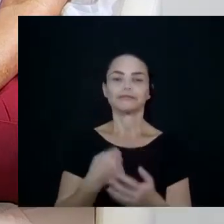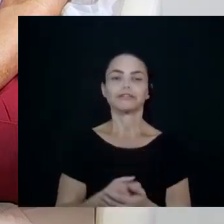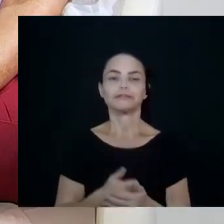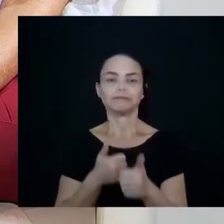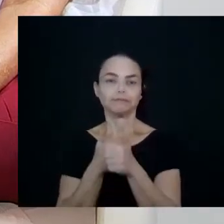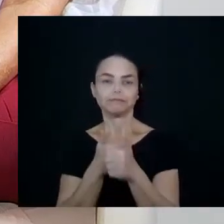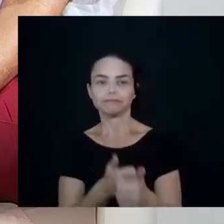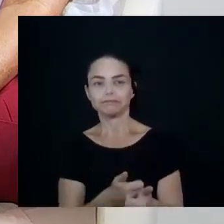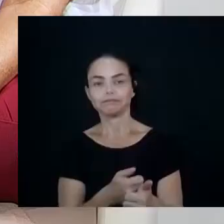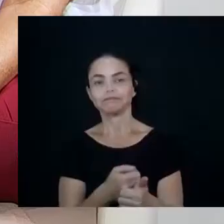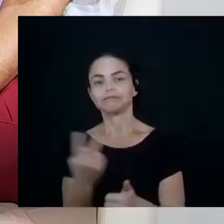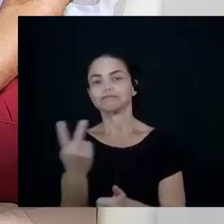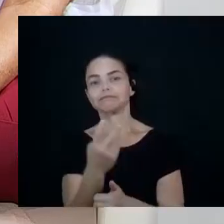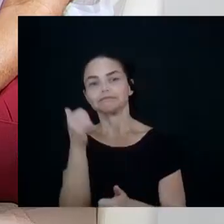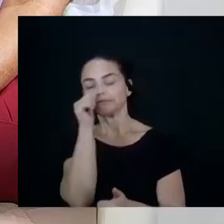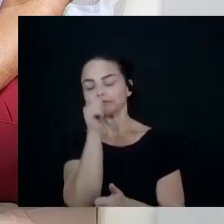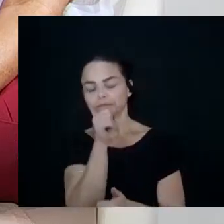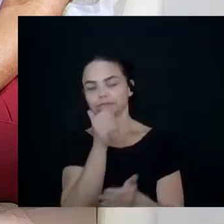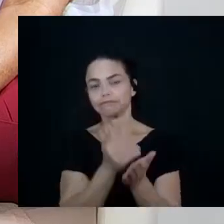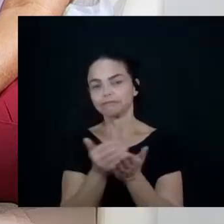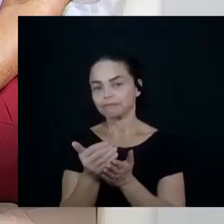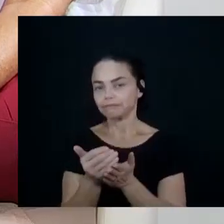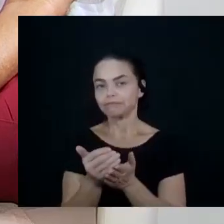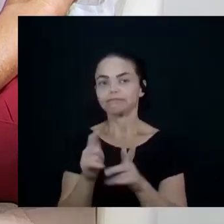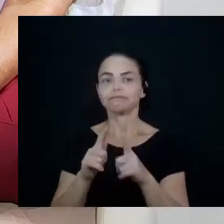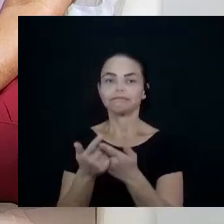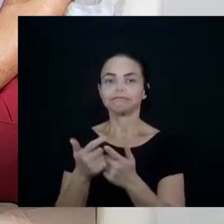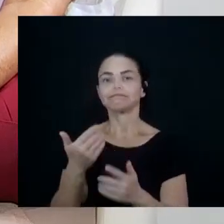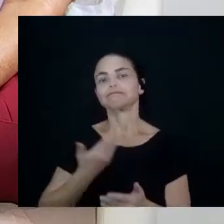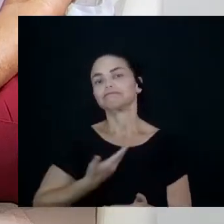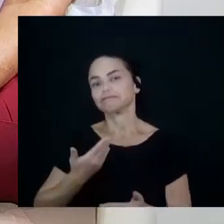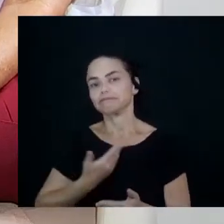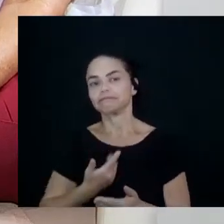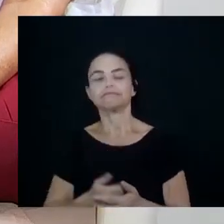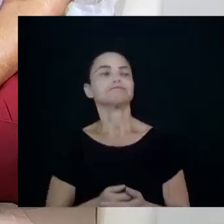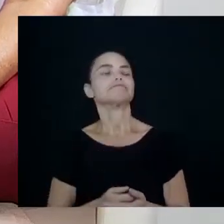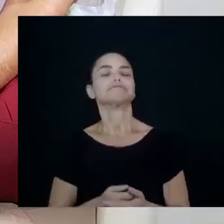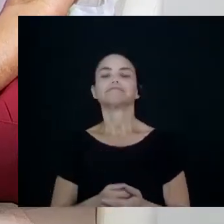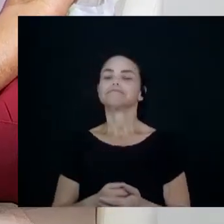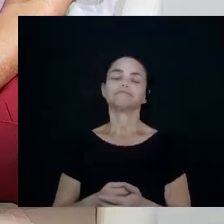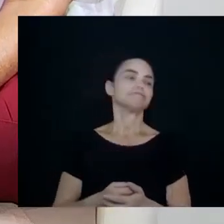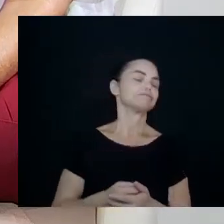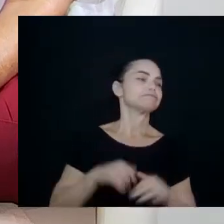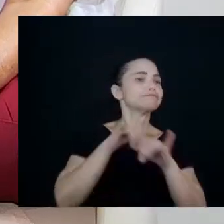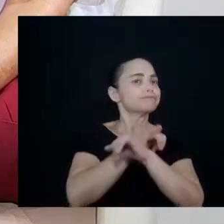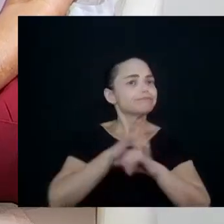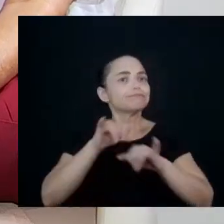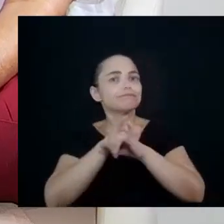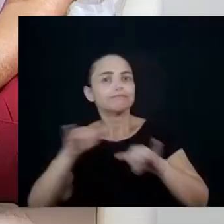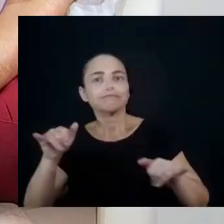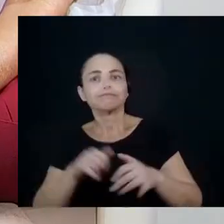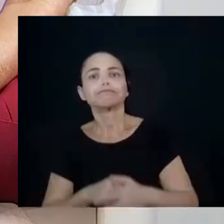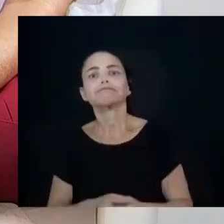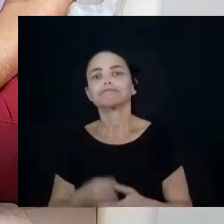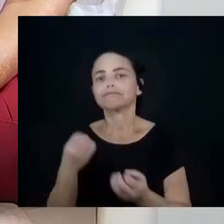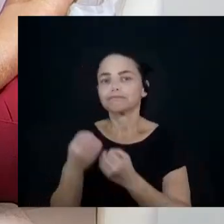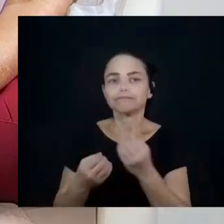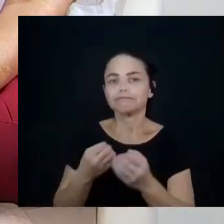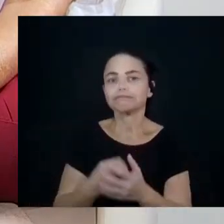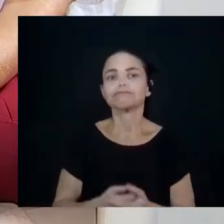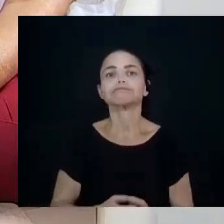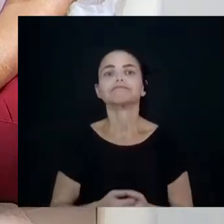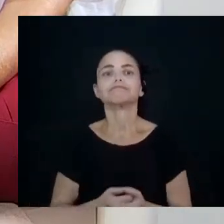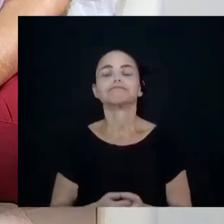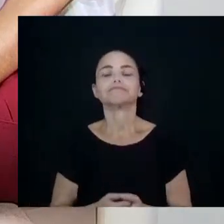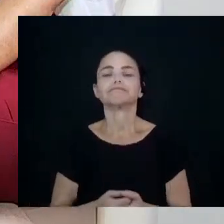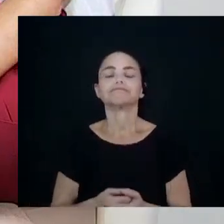dessas outras mulheres? No início era o quê? Um grupo de amigas suas, e aí uma foi propagando para outra. Como é esse